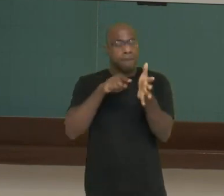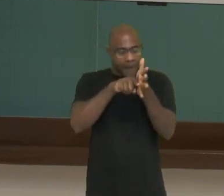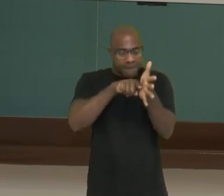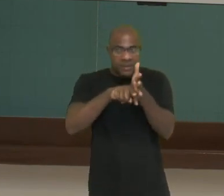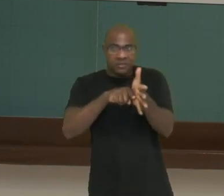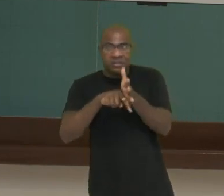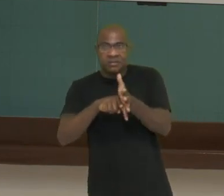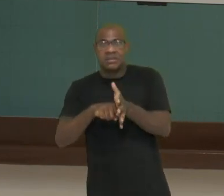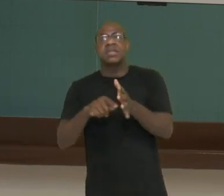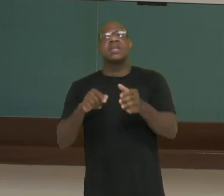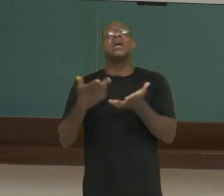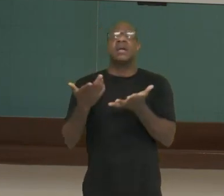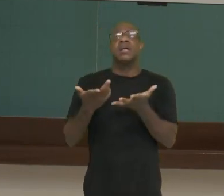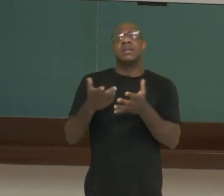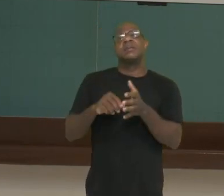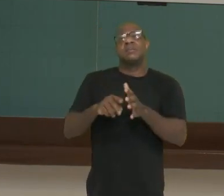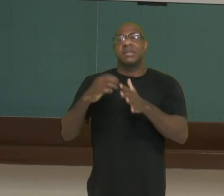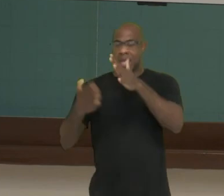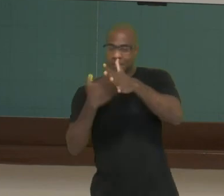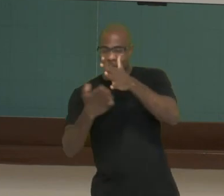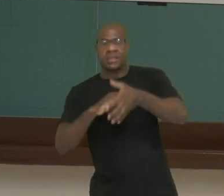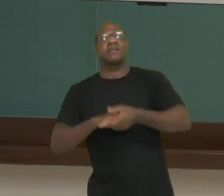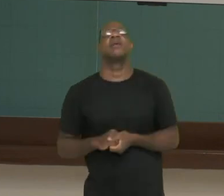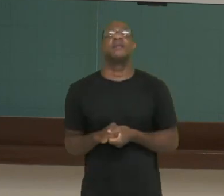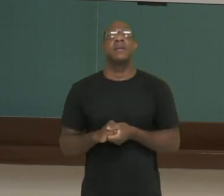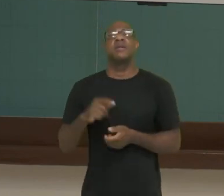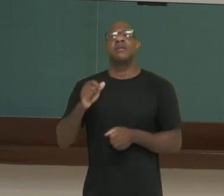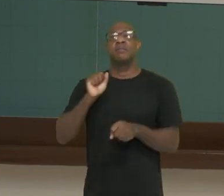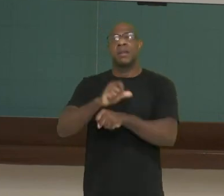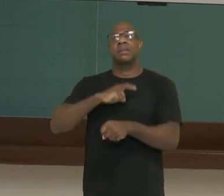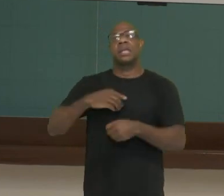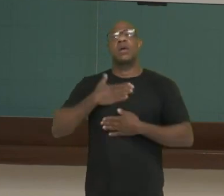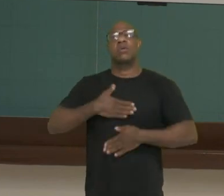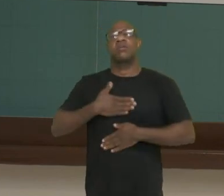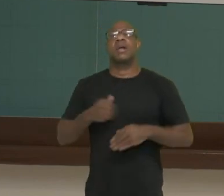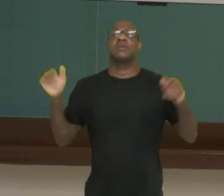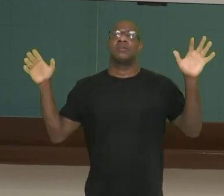pesquisa de mercado. Espero que vocês tenham gostado e até breve.